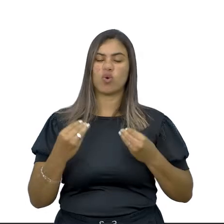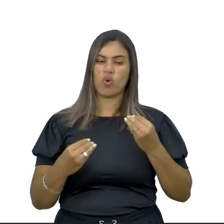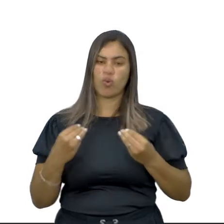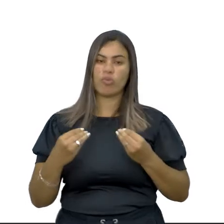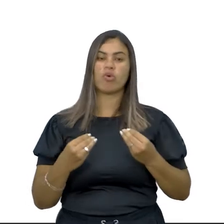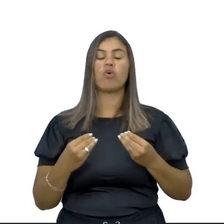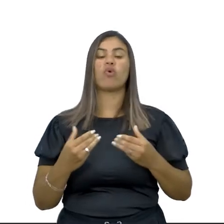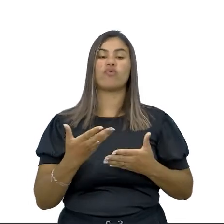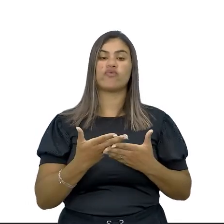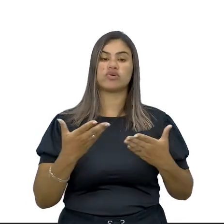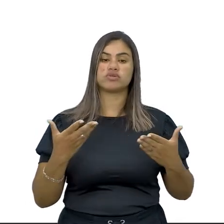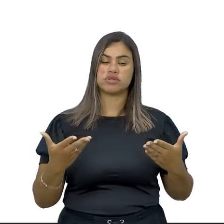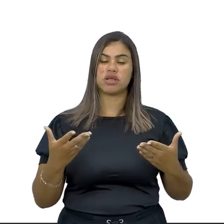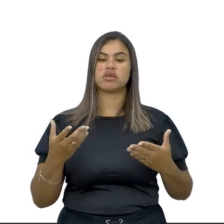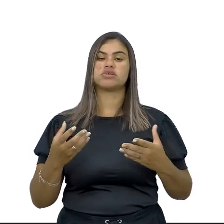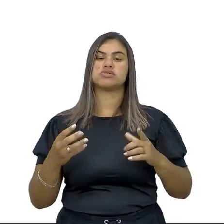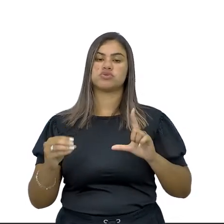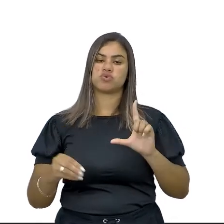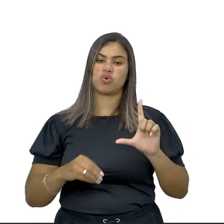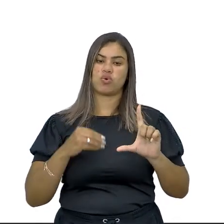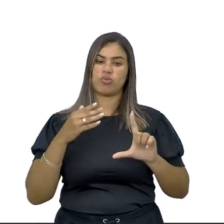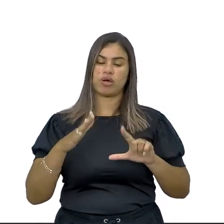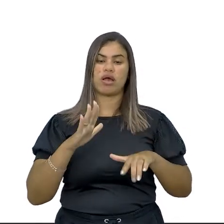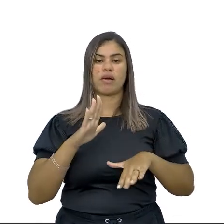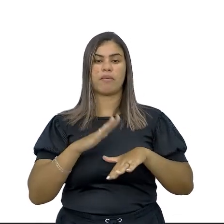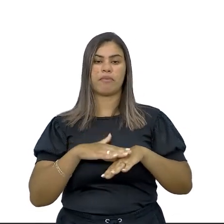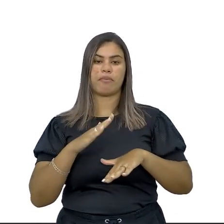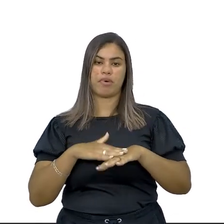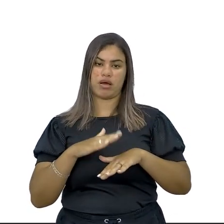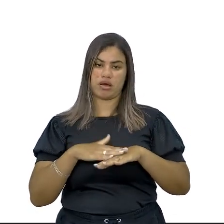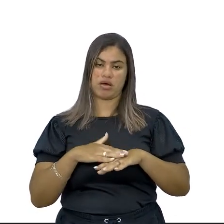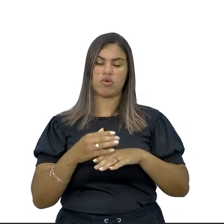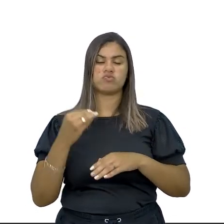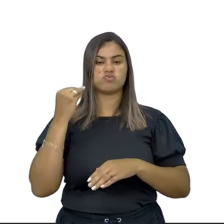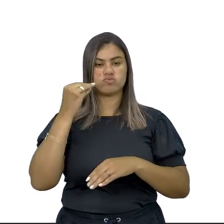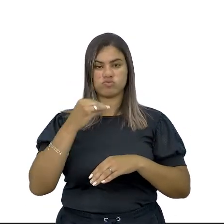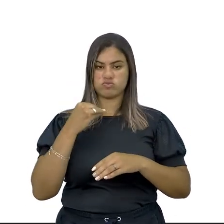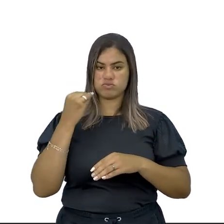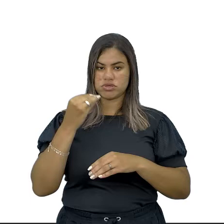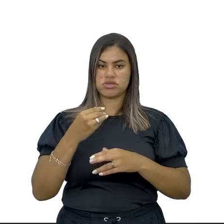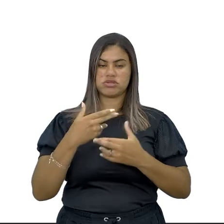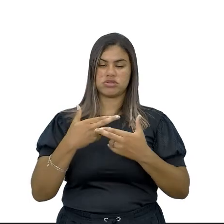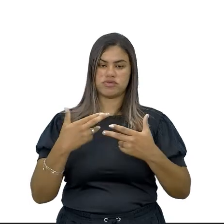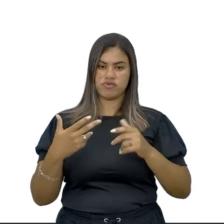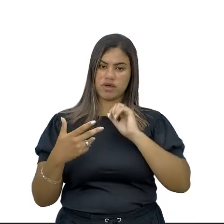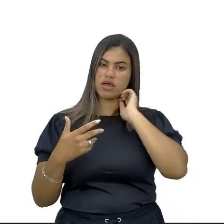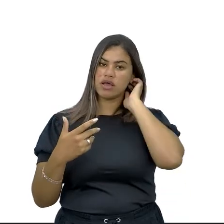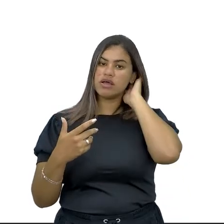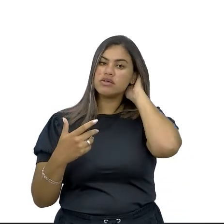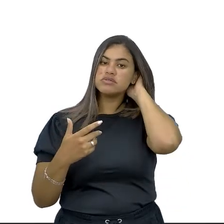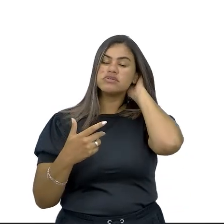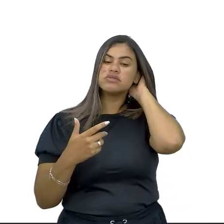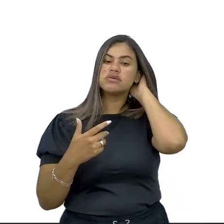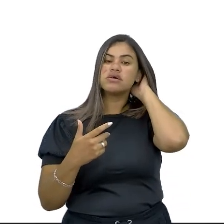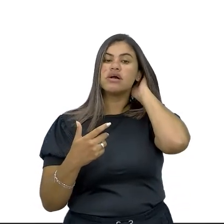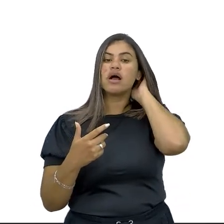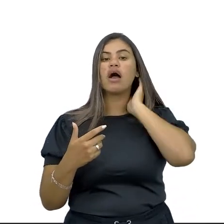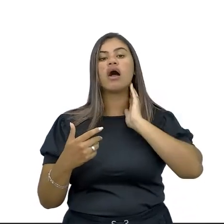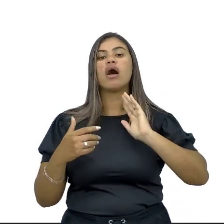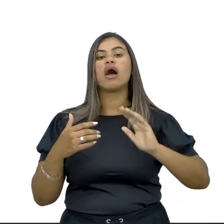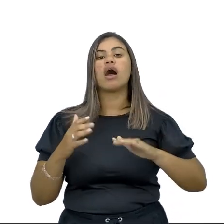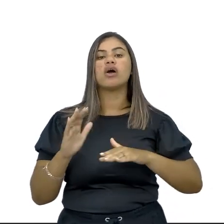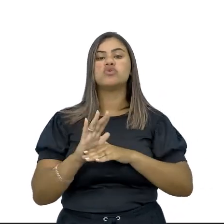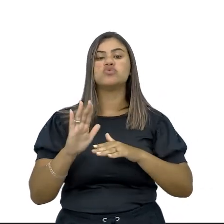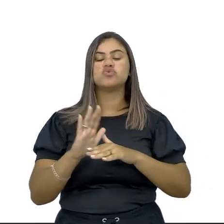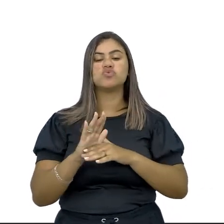vocês possam compartilhar as boas práticas, trocar experiências, enfim, permitir uma maior aproximação